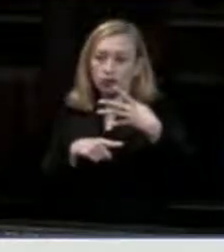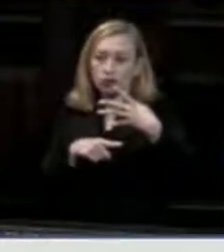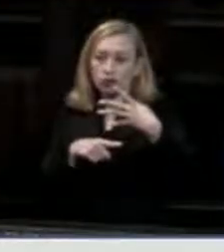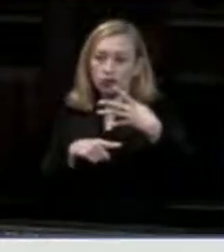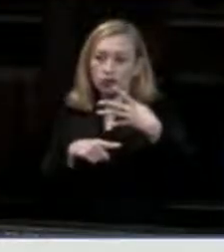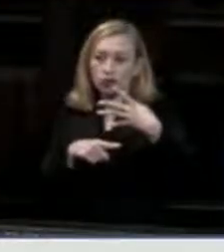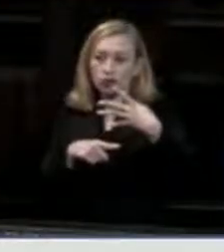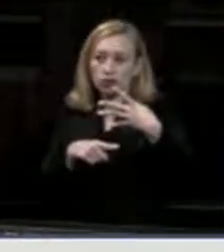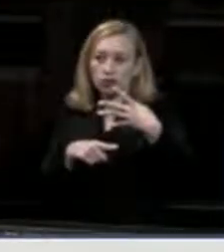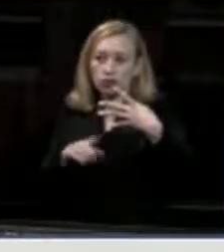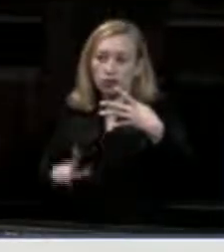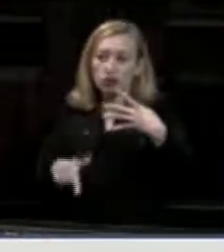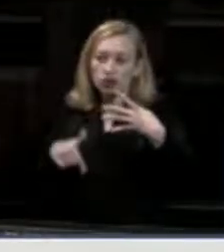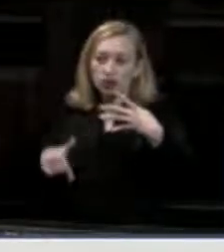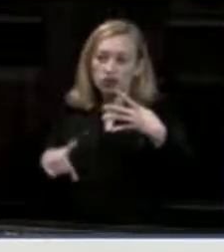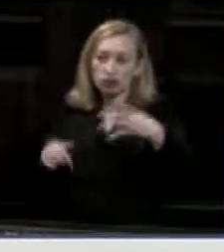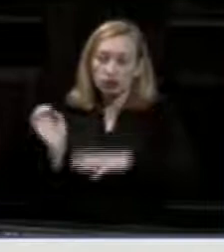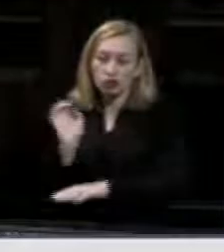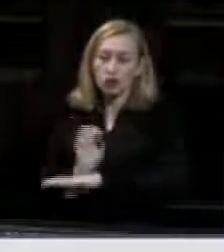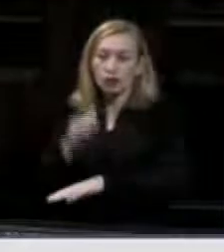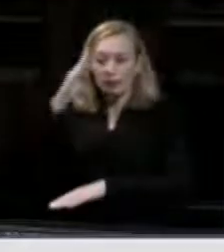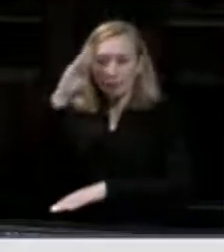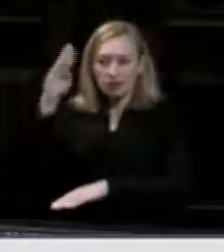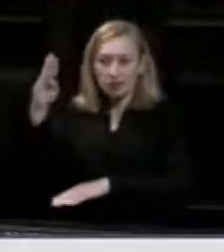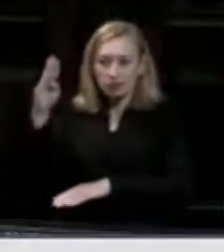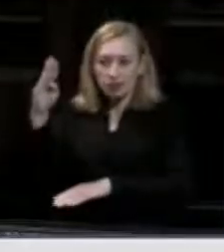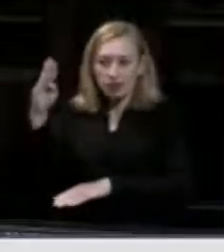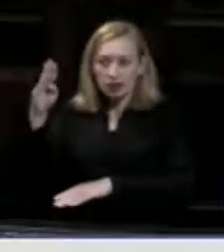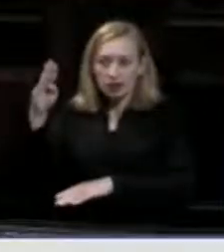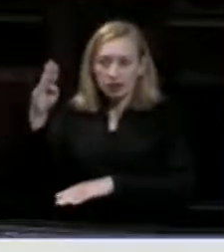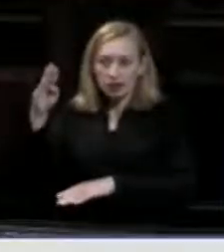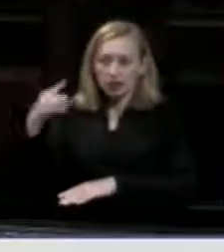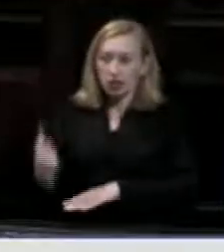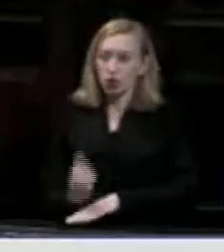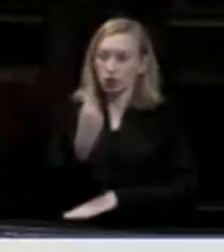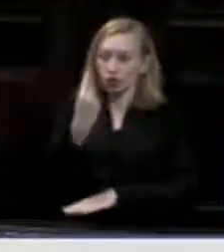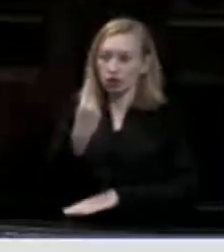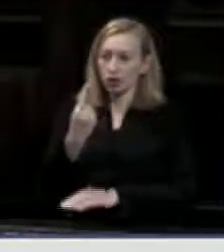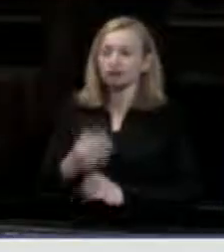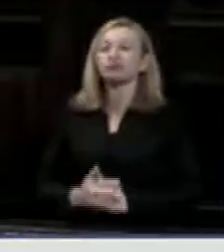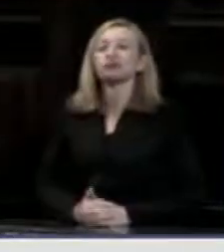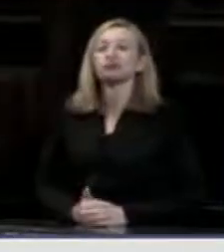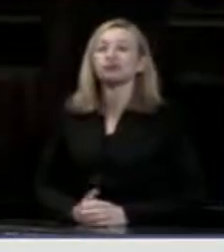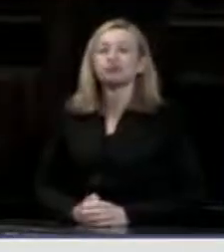principalmente aquelas que têm que ser universalizadas.